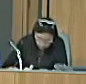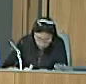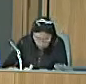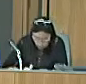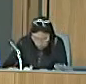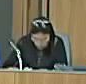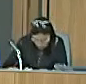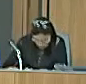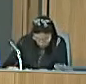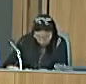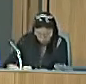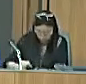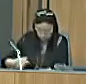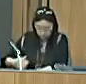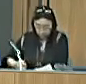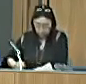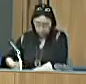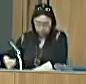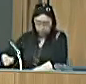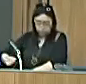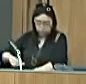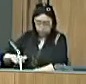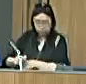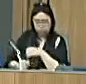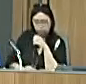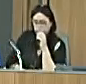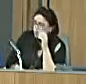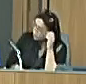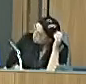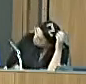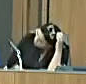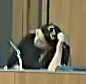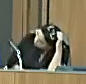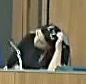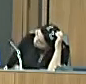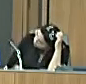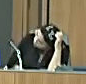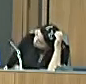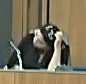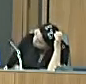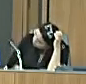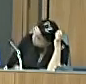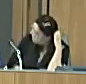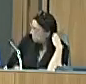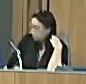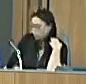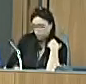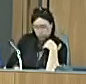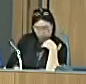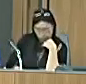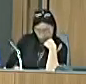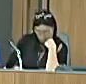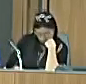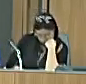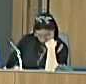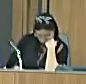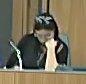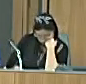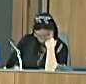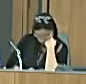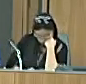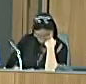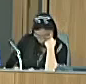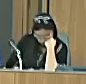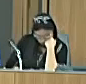que é nós isso nós ainda vamos ter até concluindo a coleta de subsídios eu